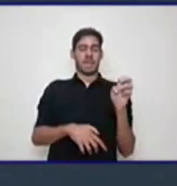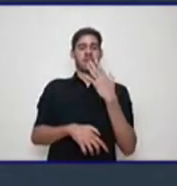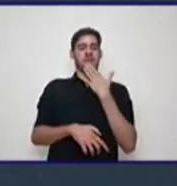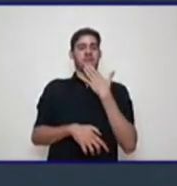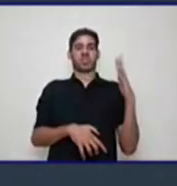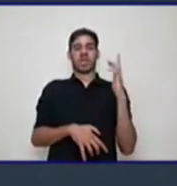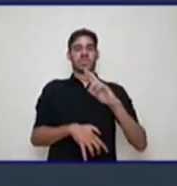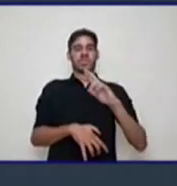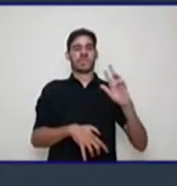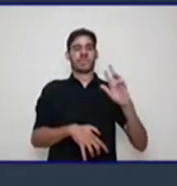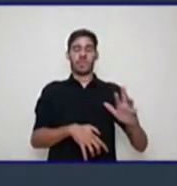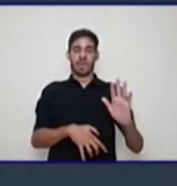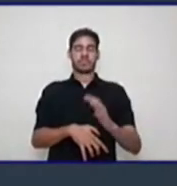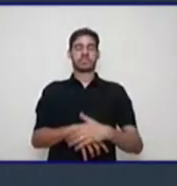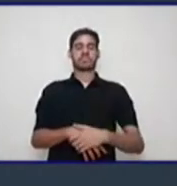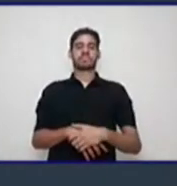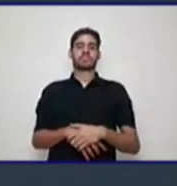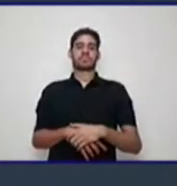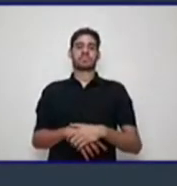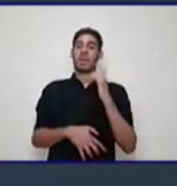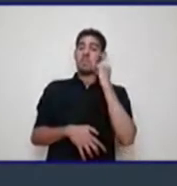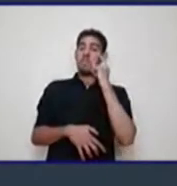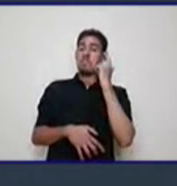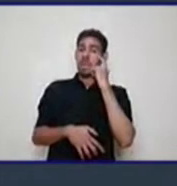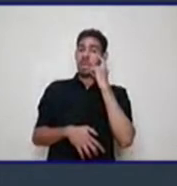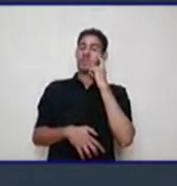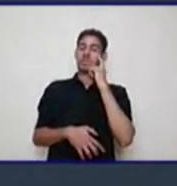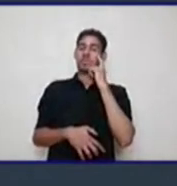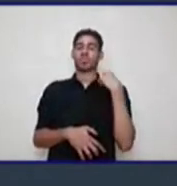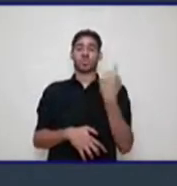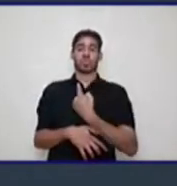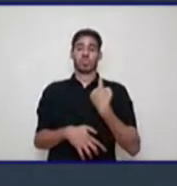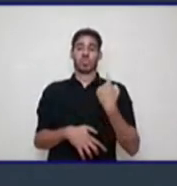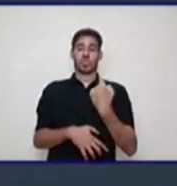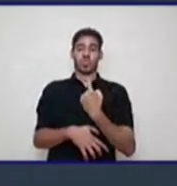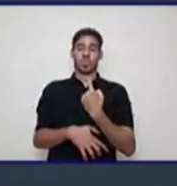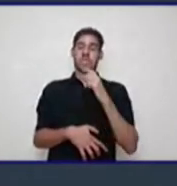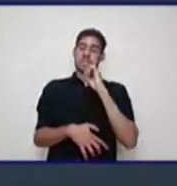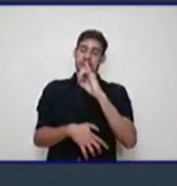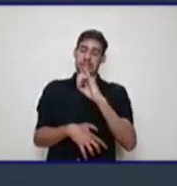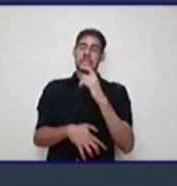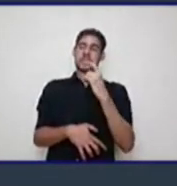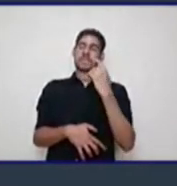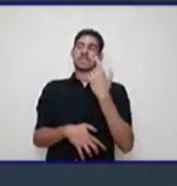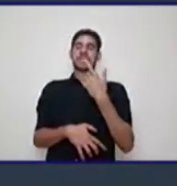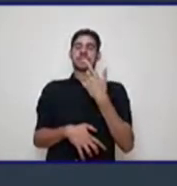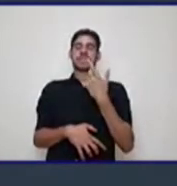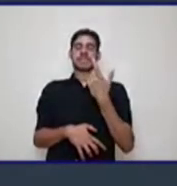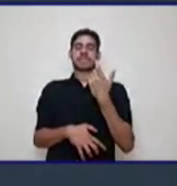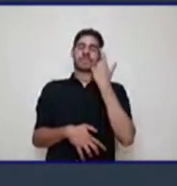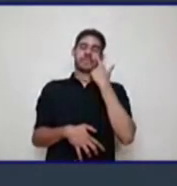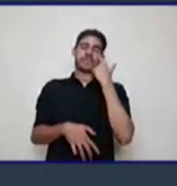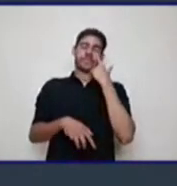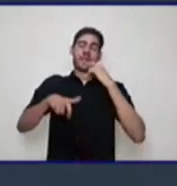pré-candidato. Penso que se nós formos considerar